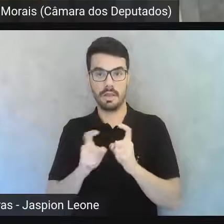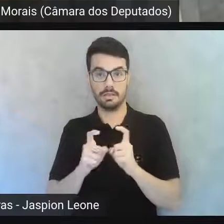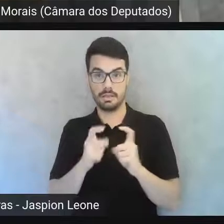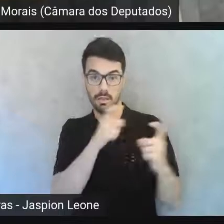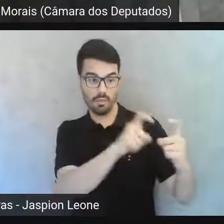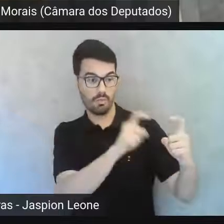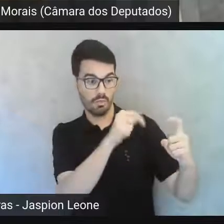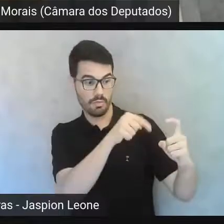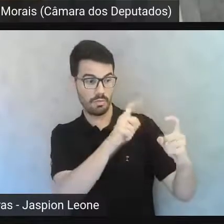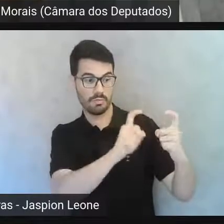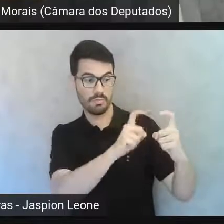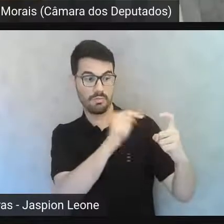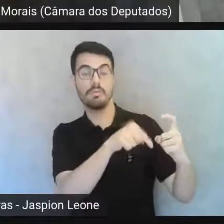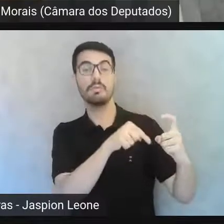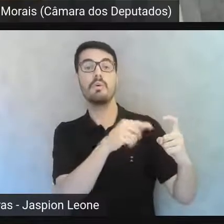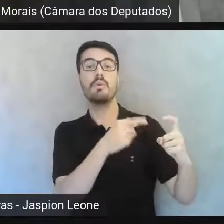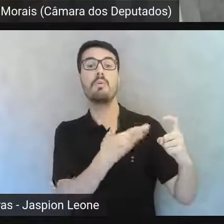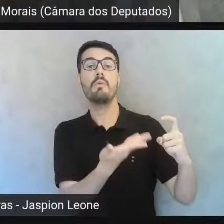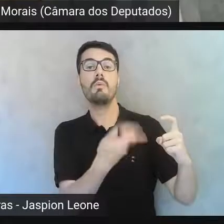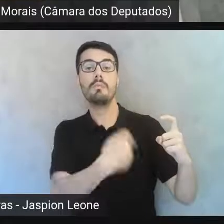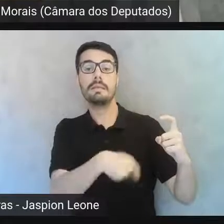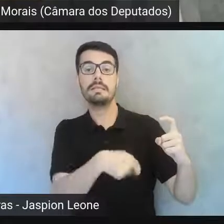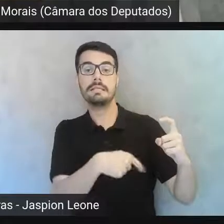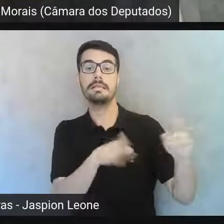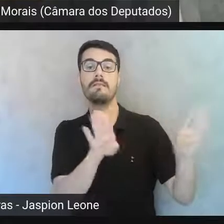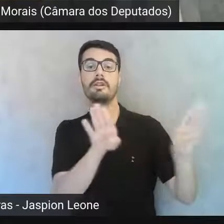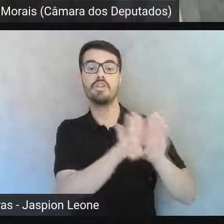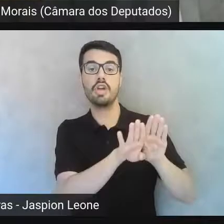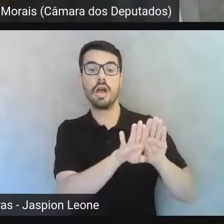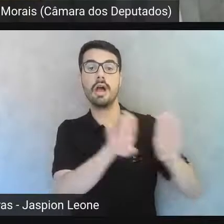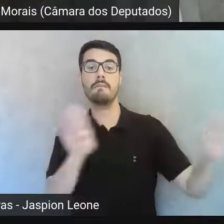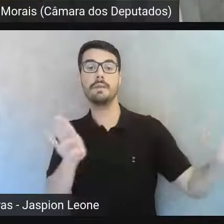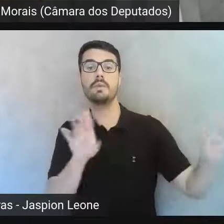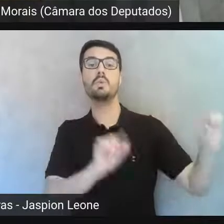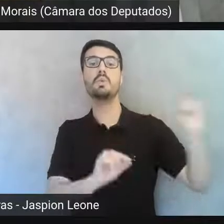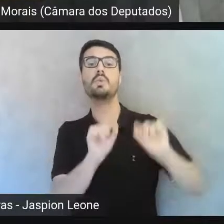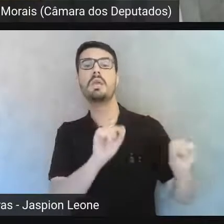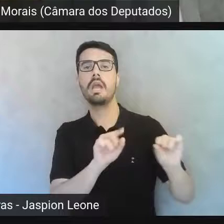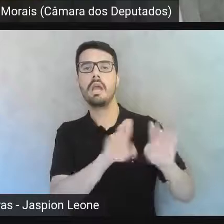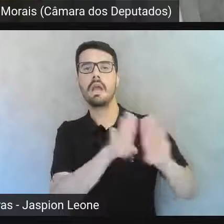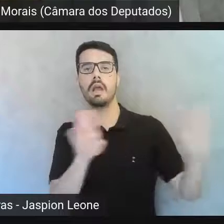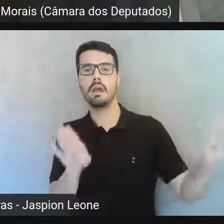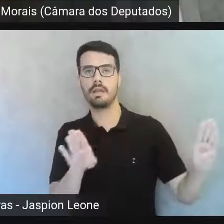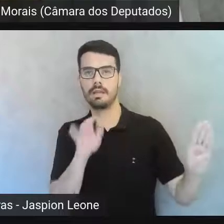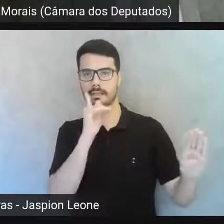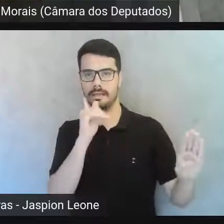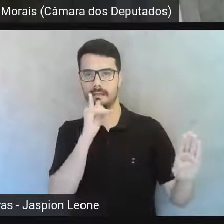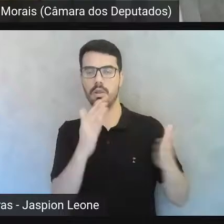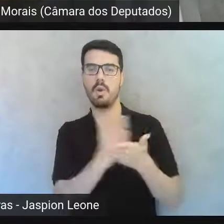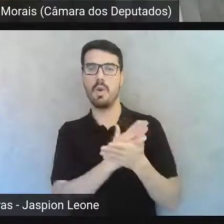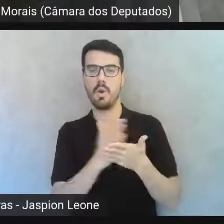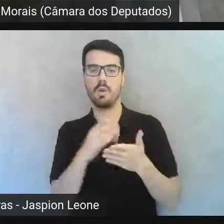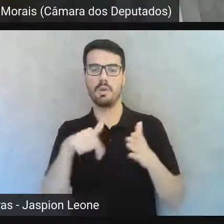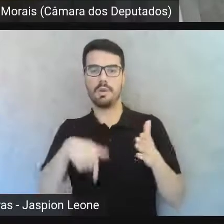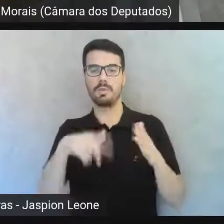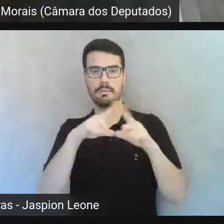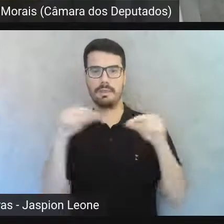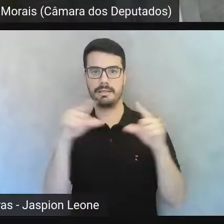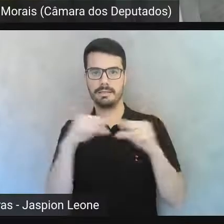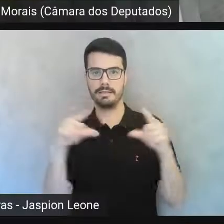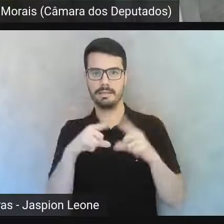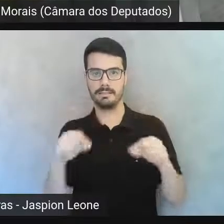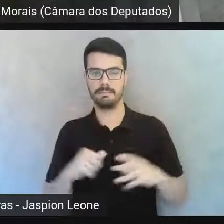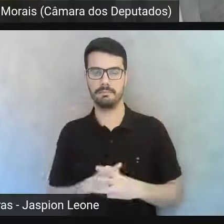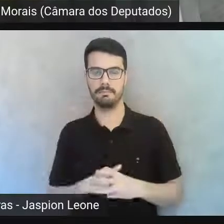necessidade. Se vai fechar, se não vai fechar. Você pega, por exemplo, alguns órgãos aqui de Brasília, pega